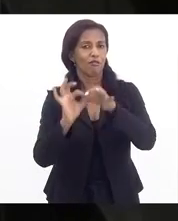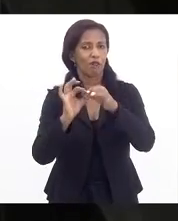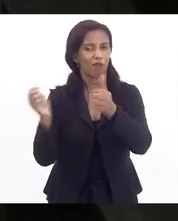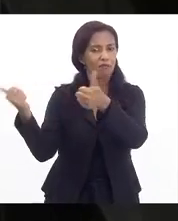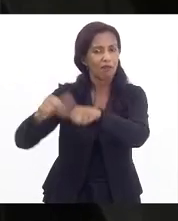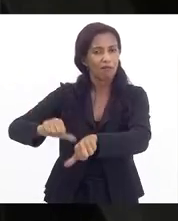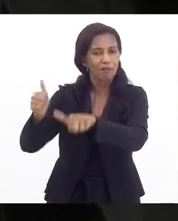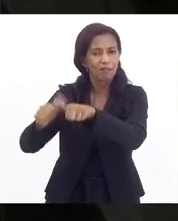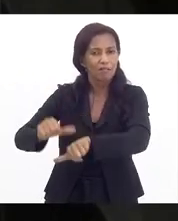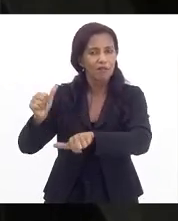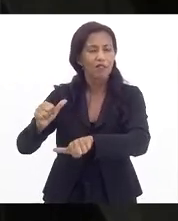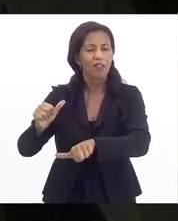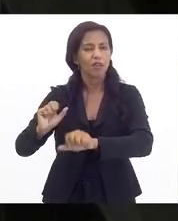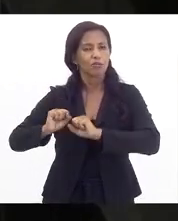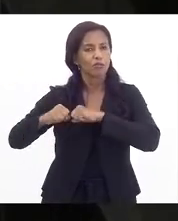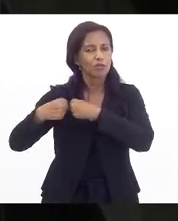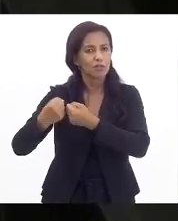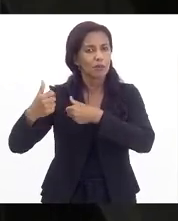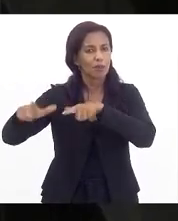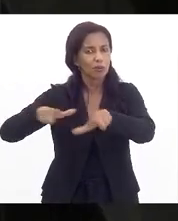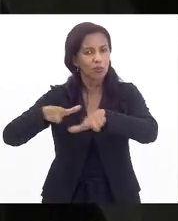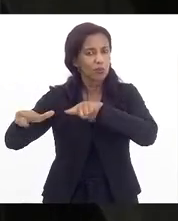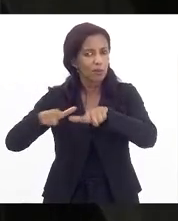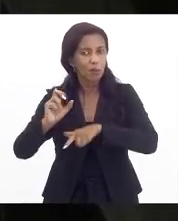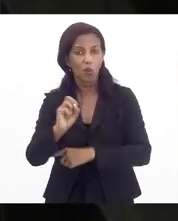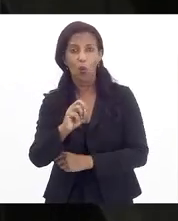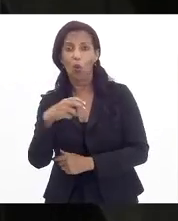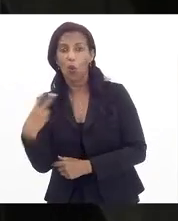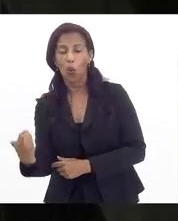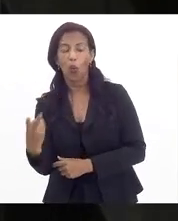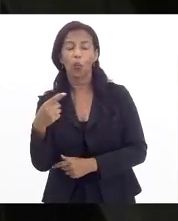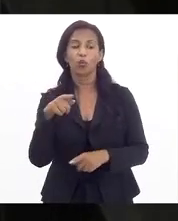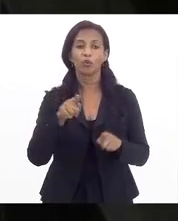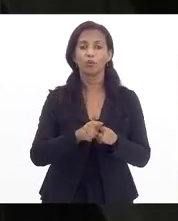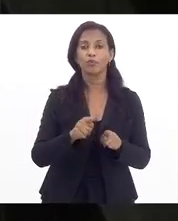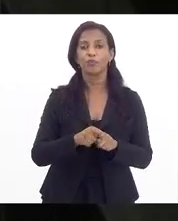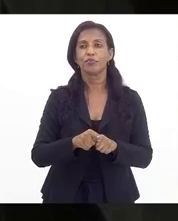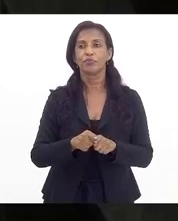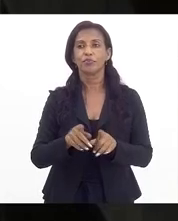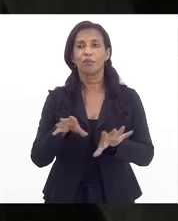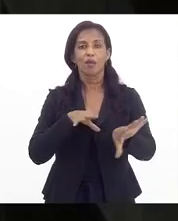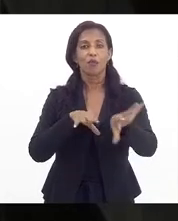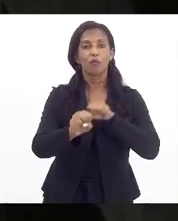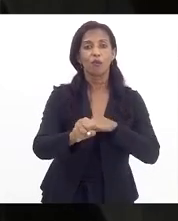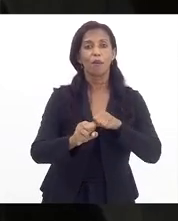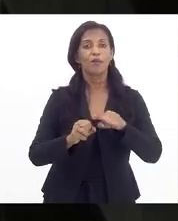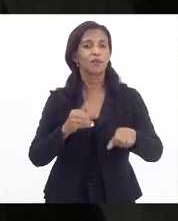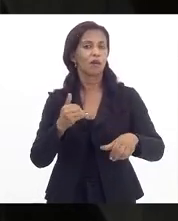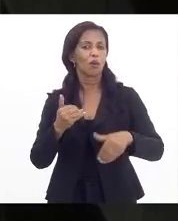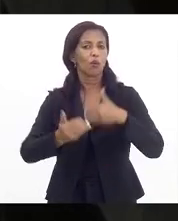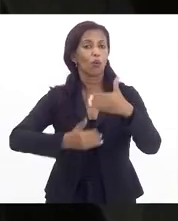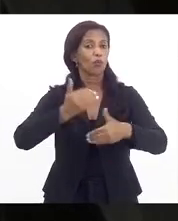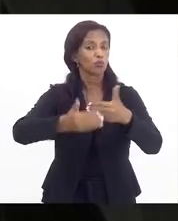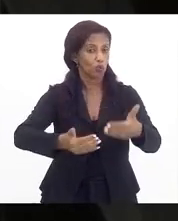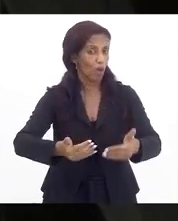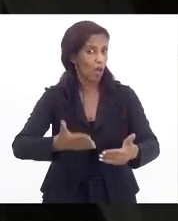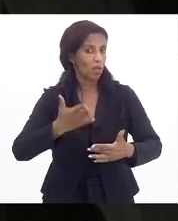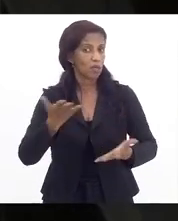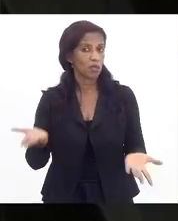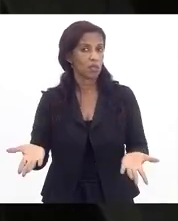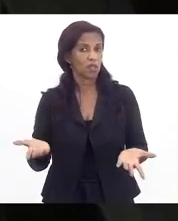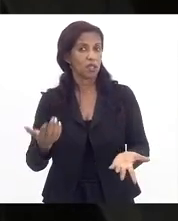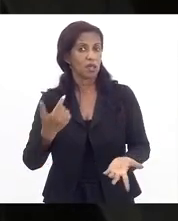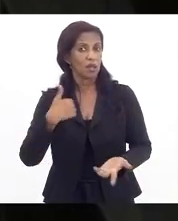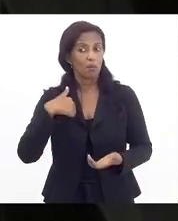avaliação do desempenho do Servidor ou a questão ou a questão da formação continuada para meu propósito emenda próprio